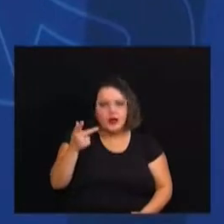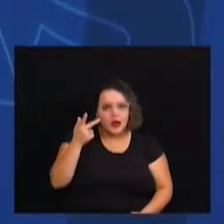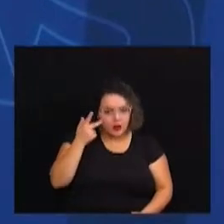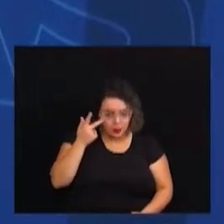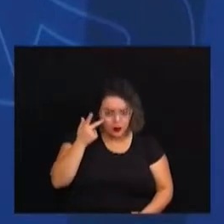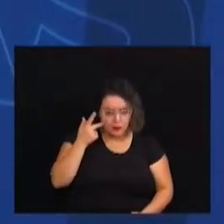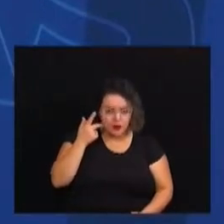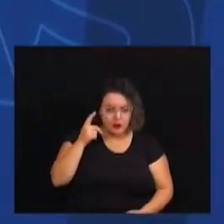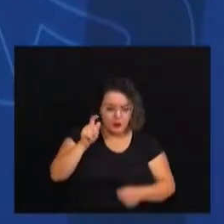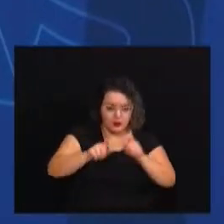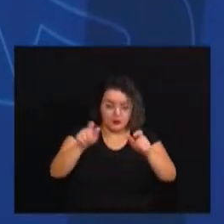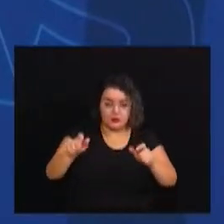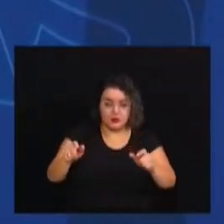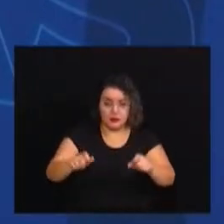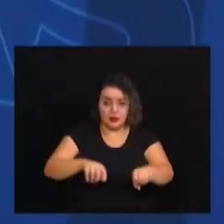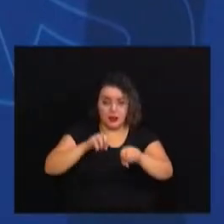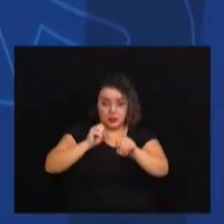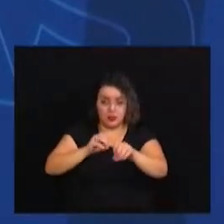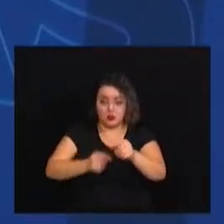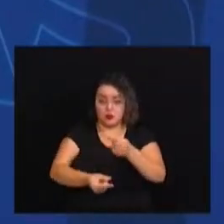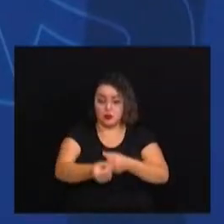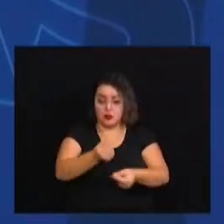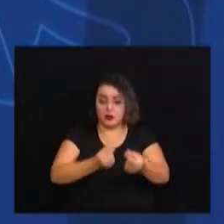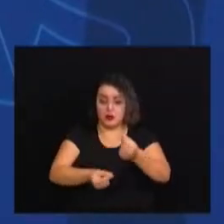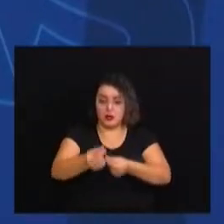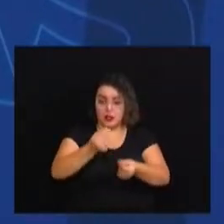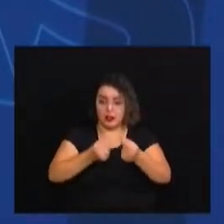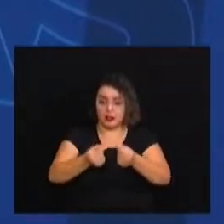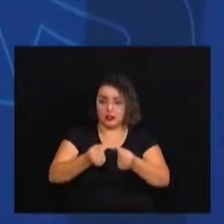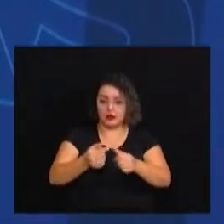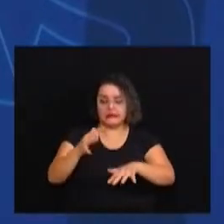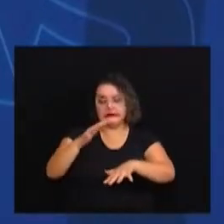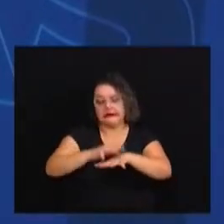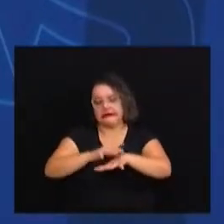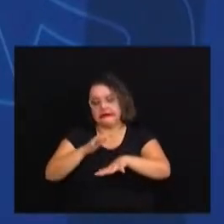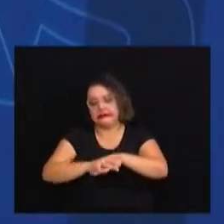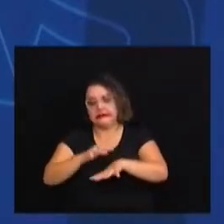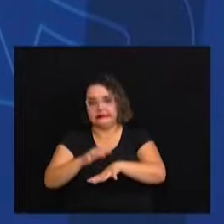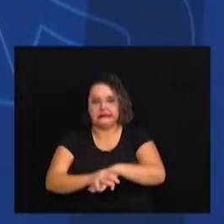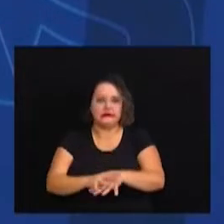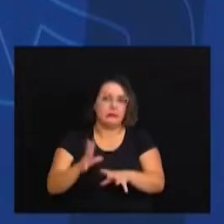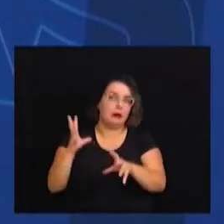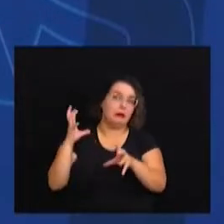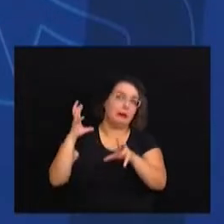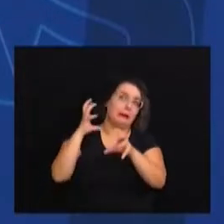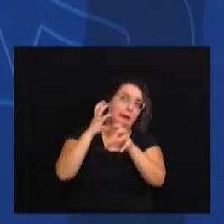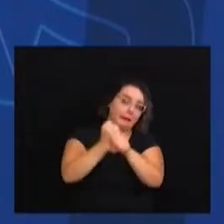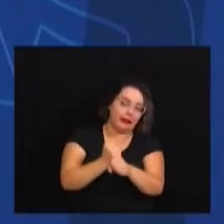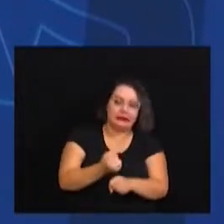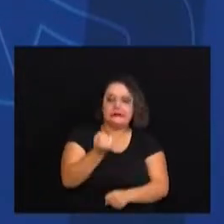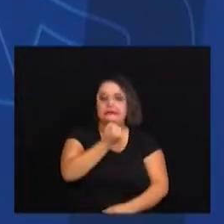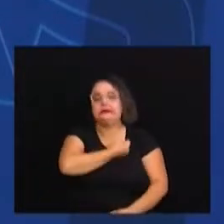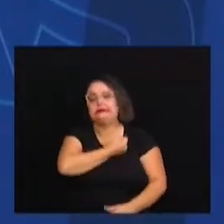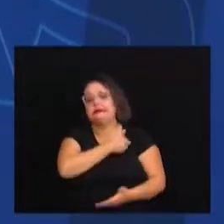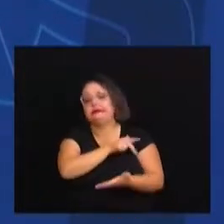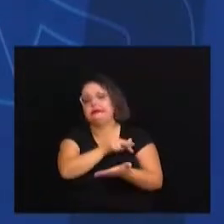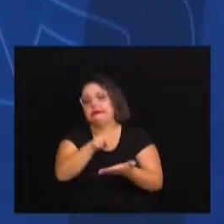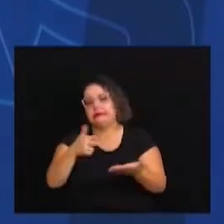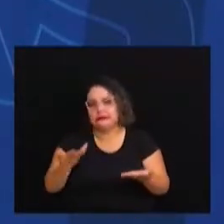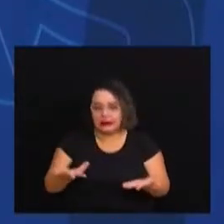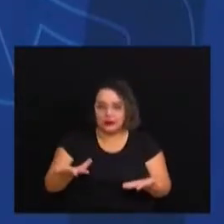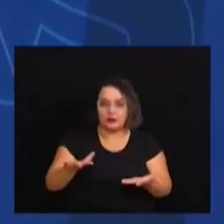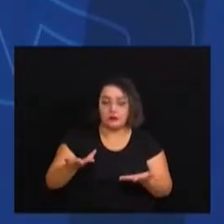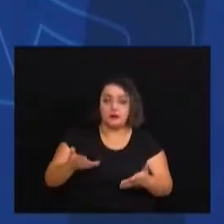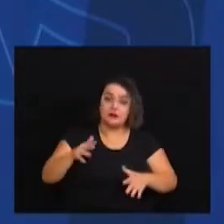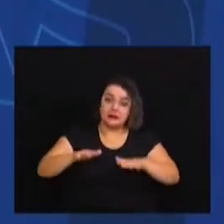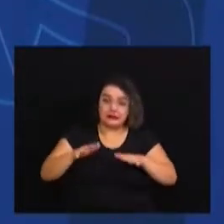as pessoas associarem educação financeira a matemática, conta, números, essas coisas que